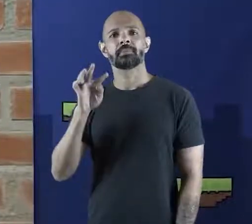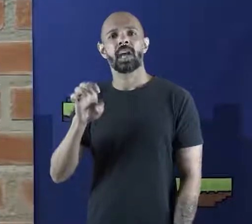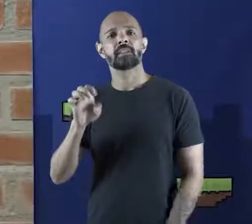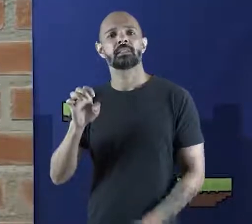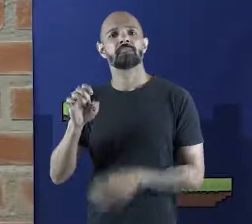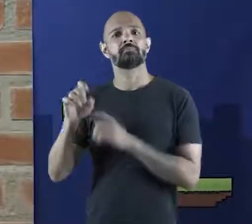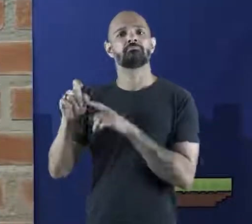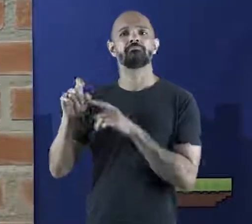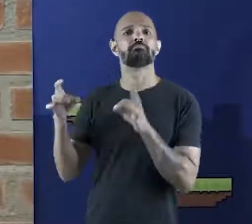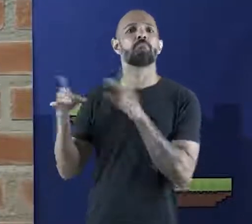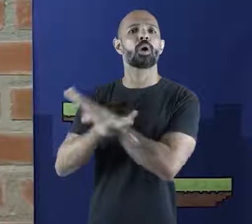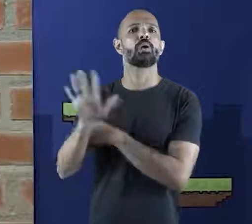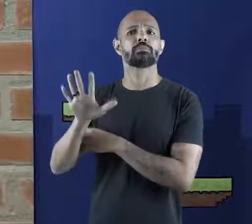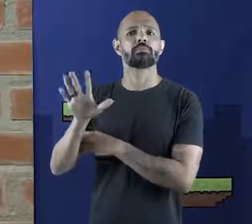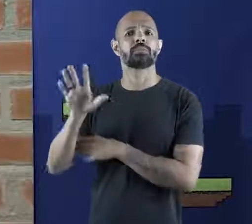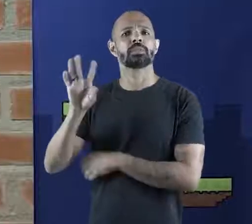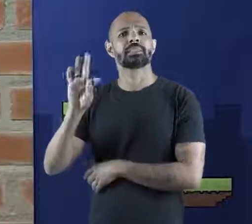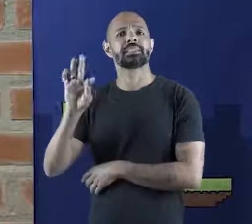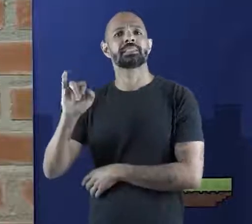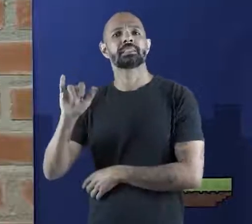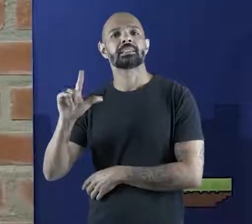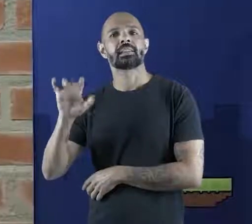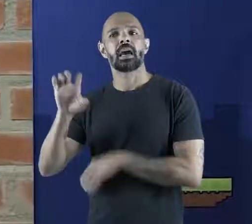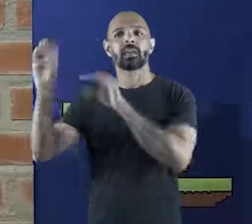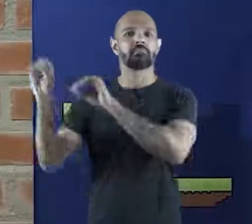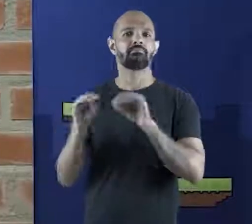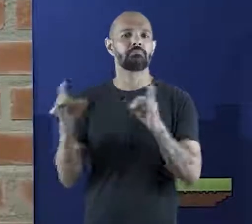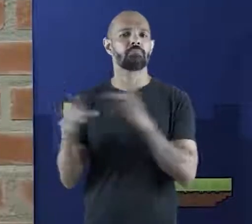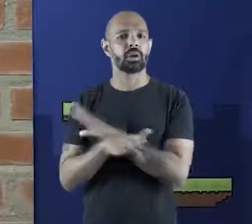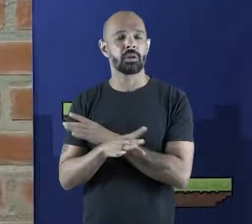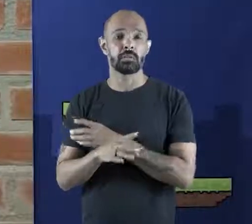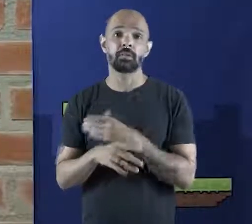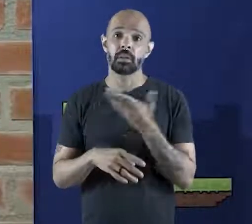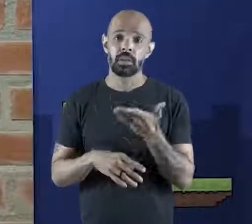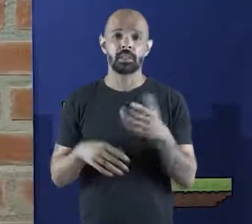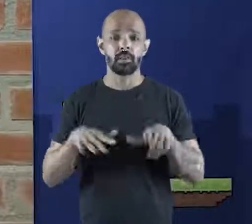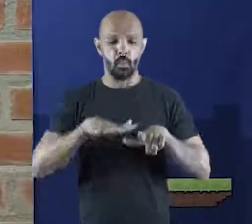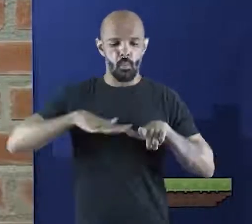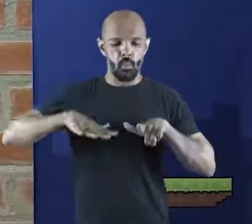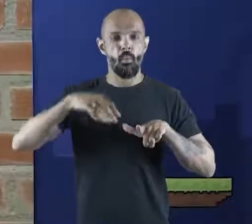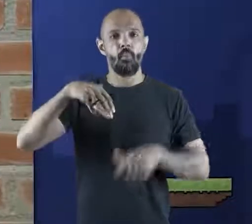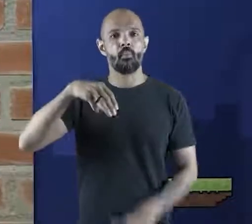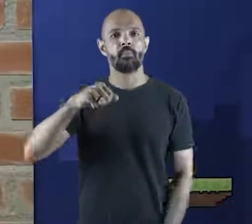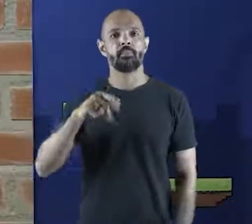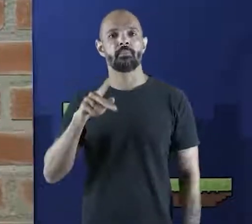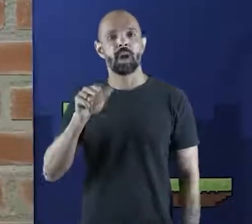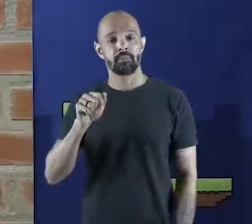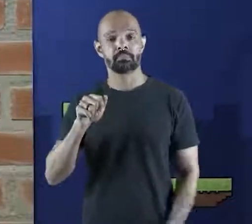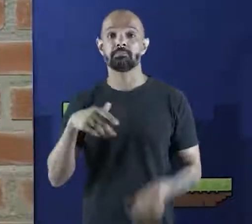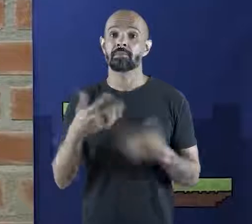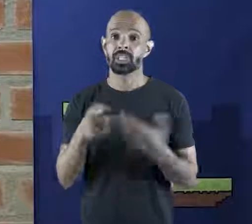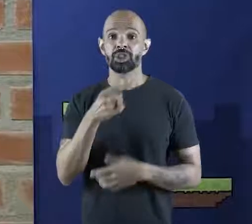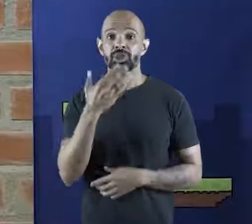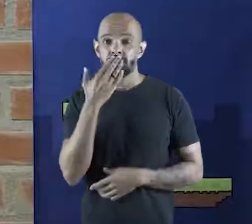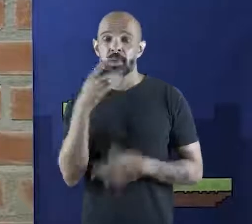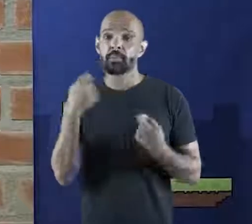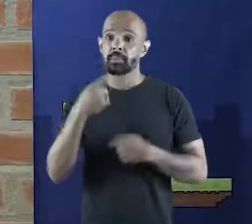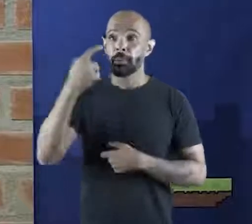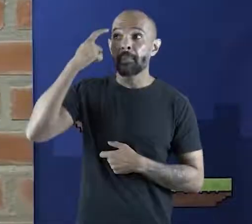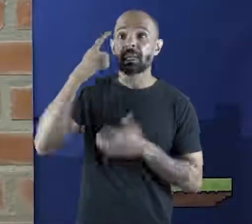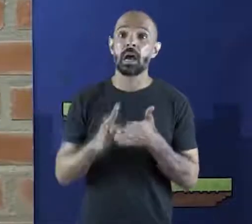eu comentei aí no nosso bloco anterior, né? O mapa do seu jogo. Então, esse tipo de coisa tem que